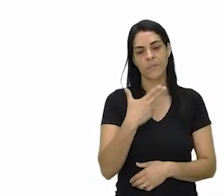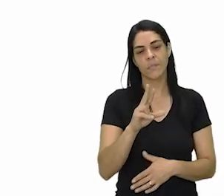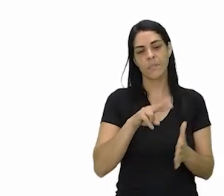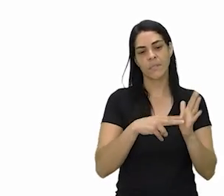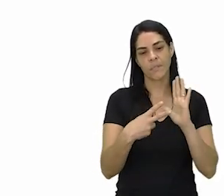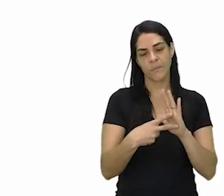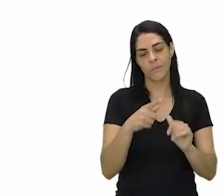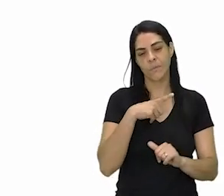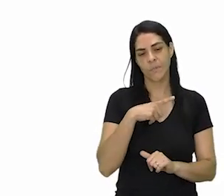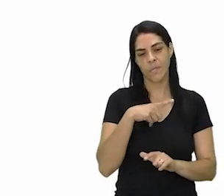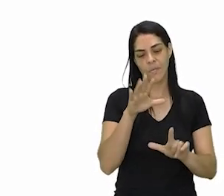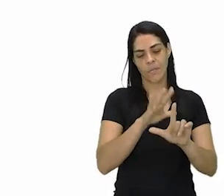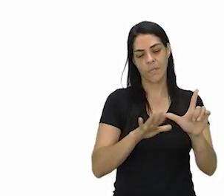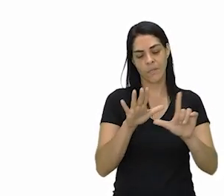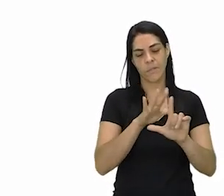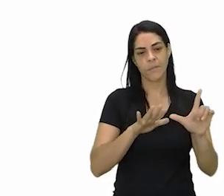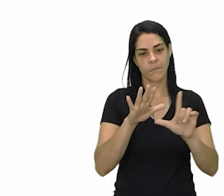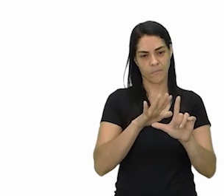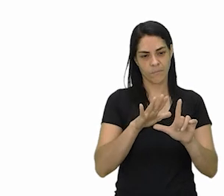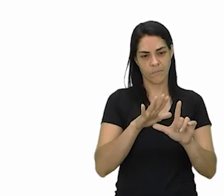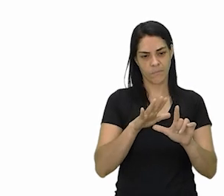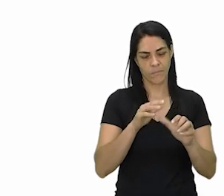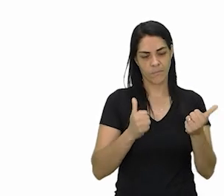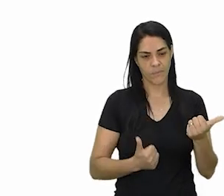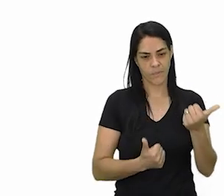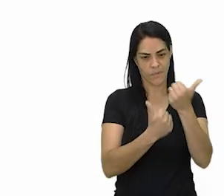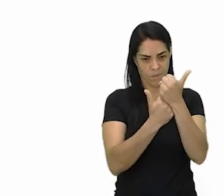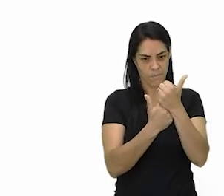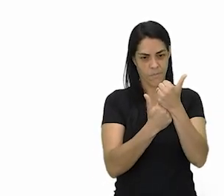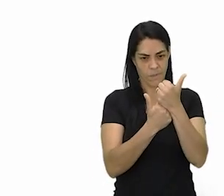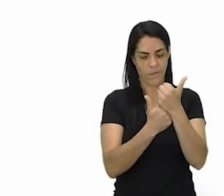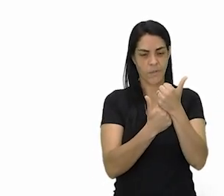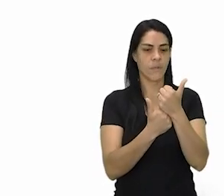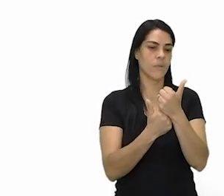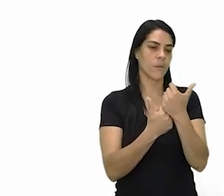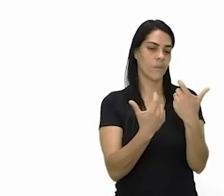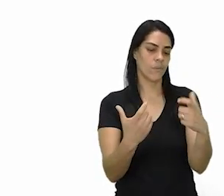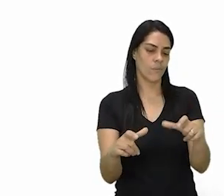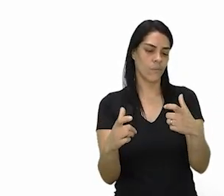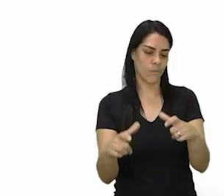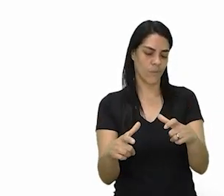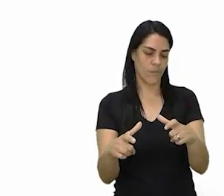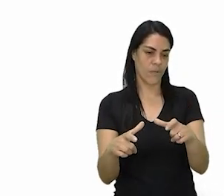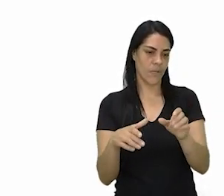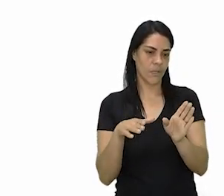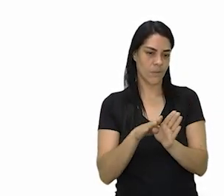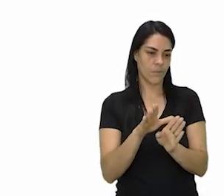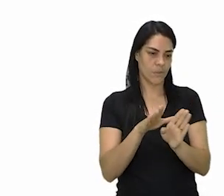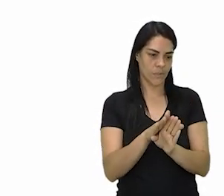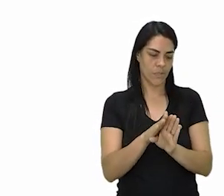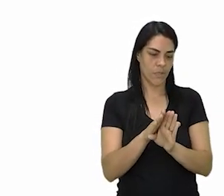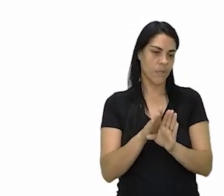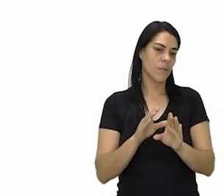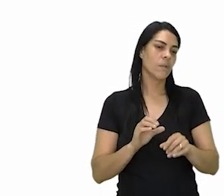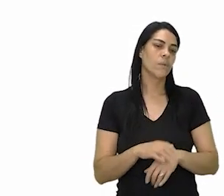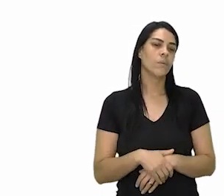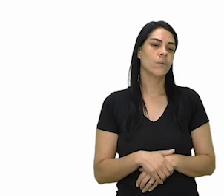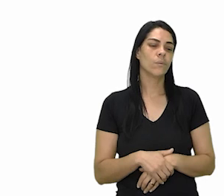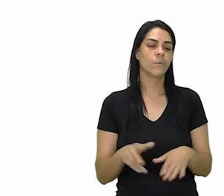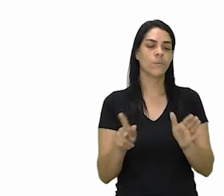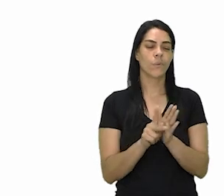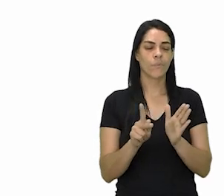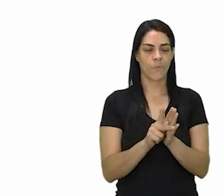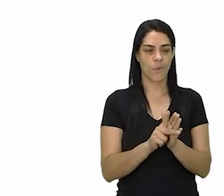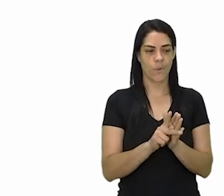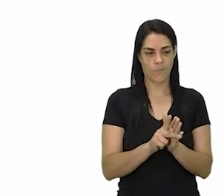tem imagens que apoiam a localização e a orientação dos estudantes, do usuário